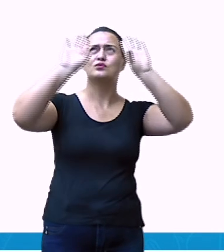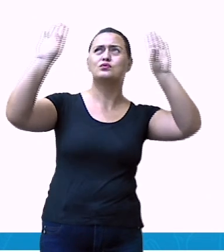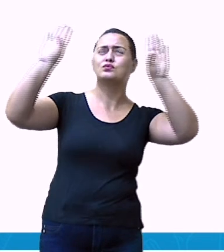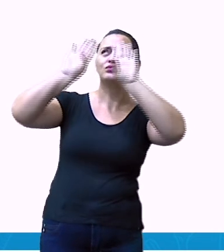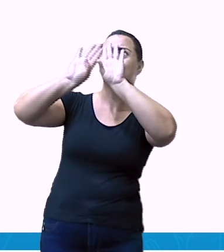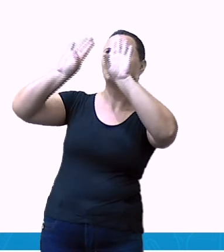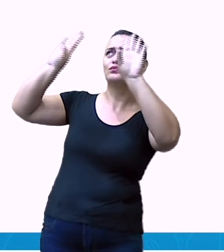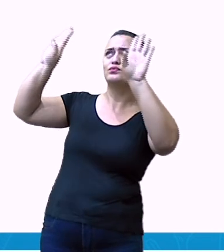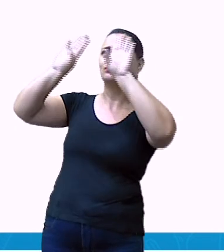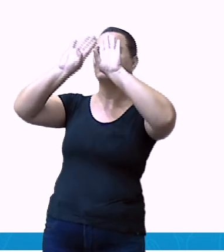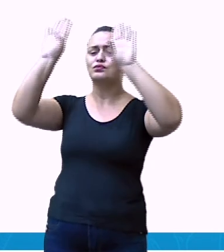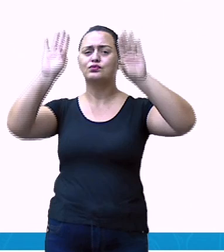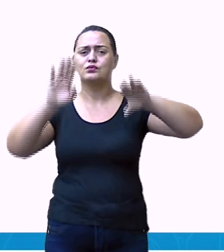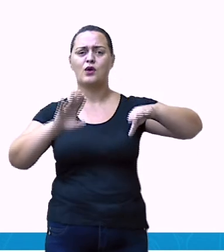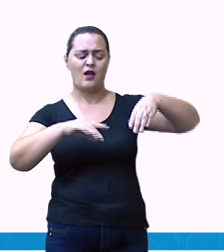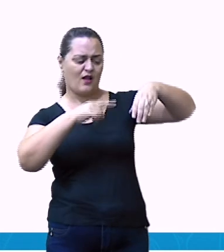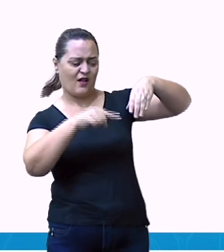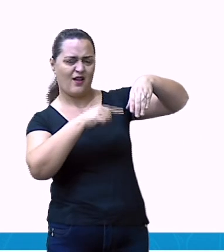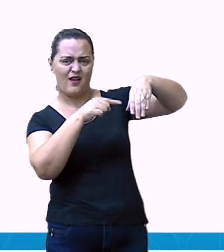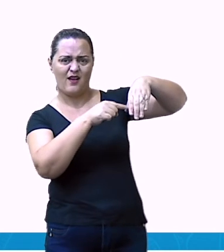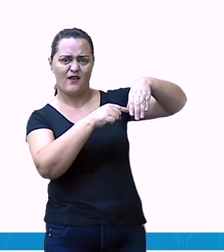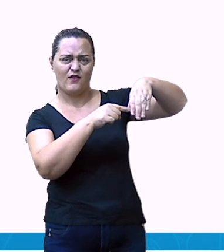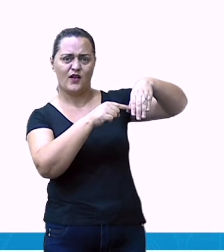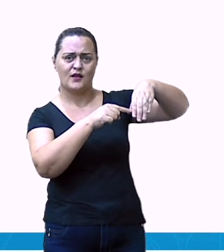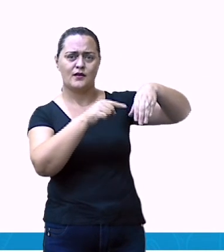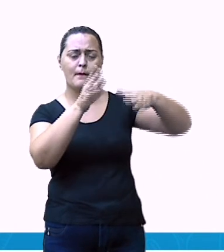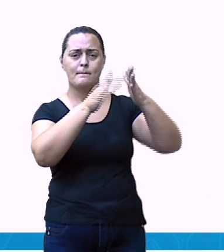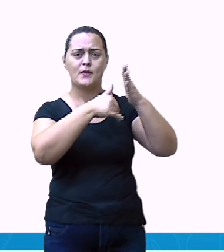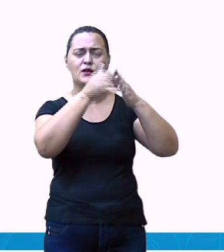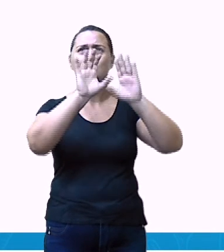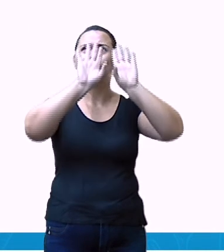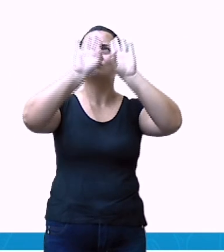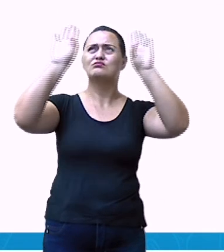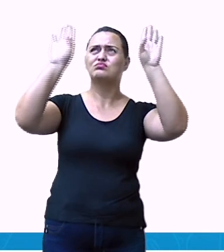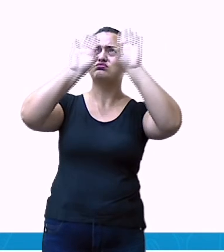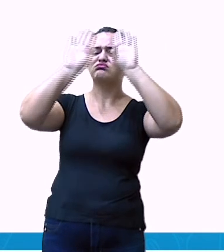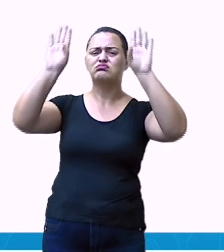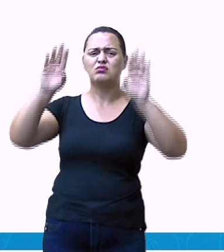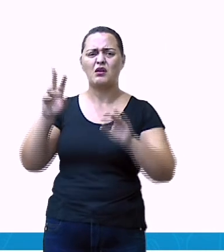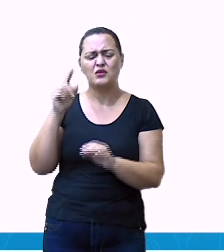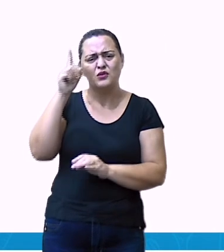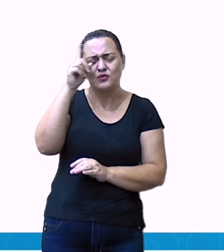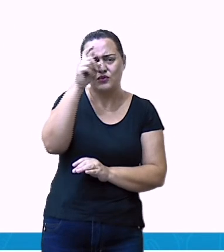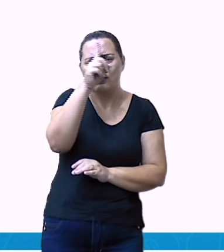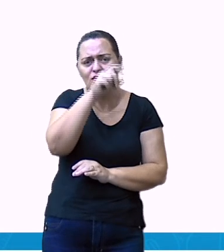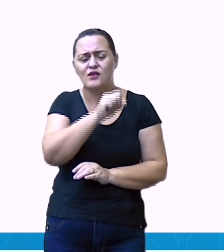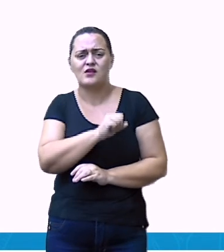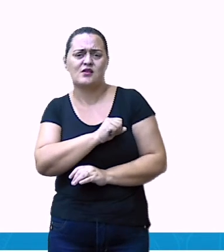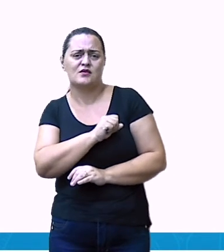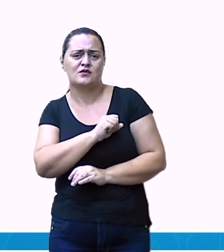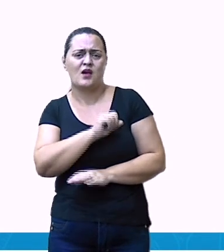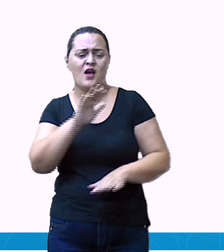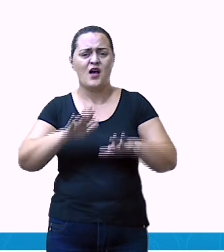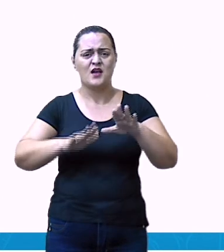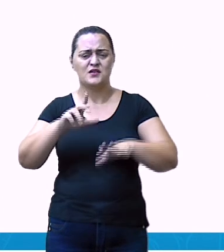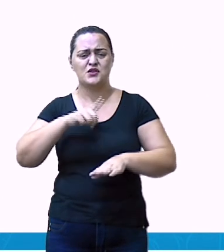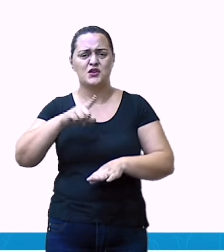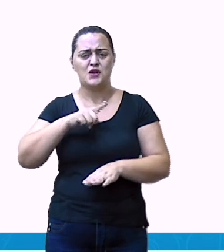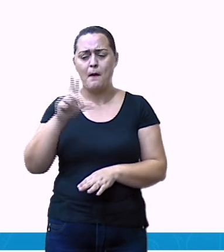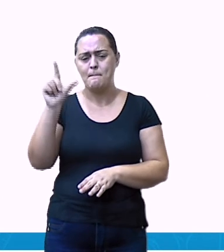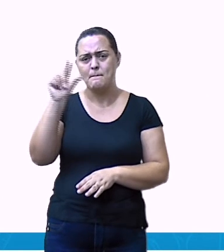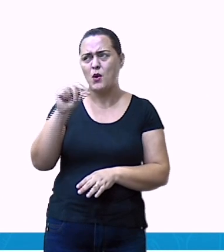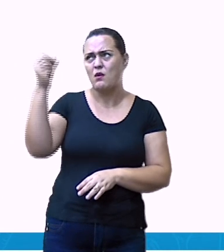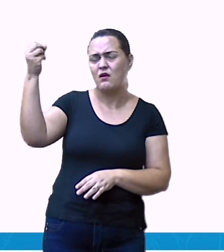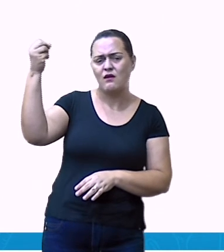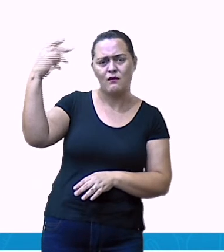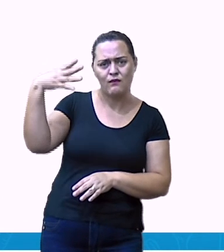em posições desconfortáveis e, além disso, algumas pinturas foram feitas em locais de pouca luminosidade, à